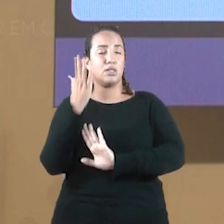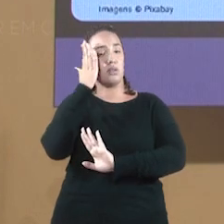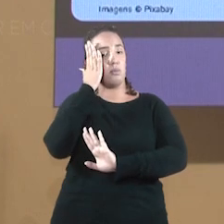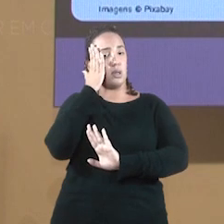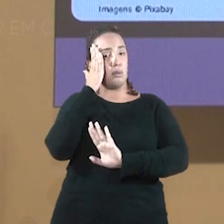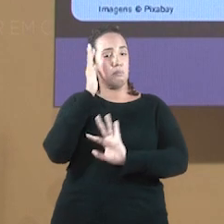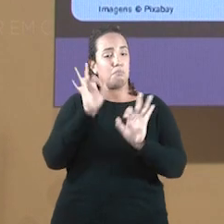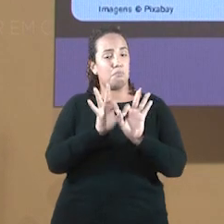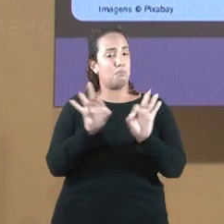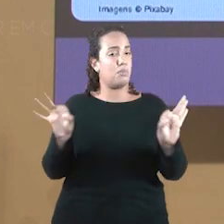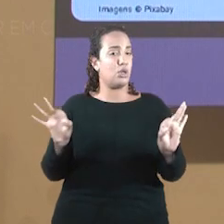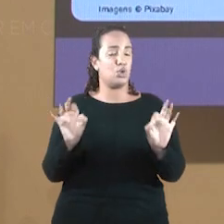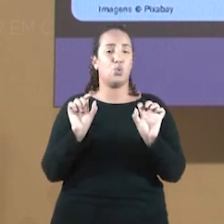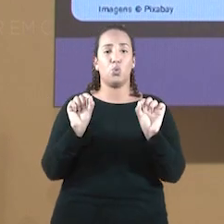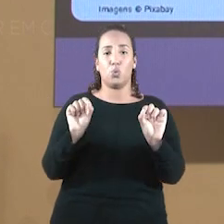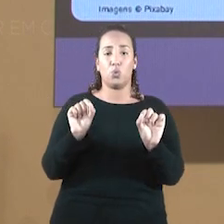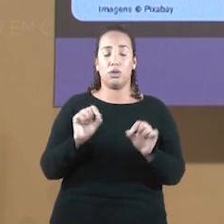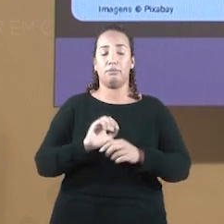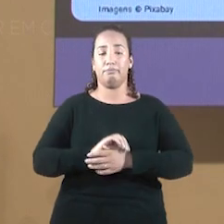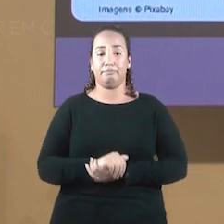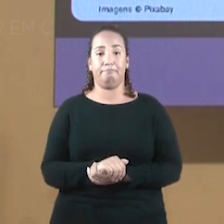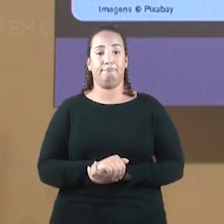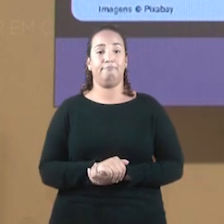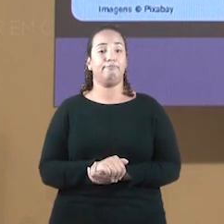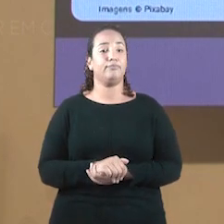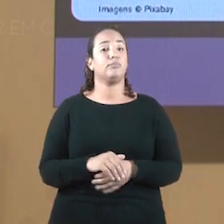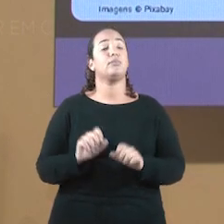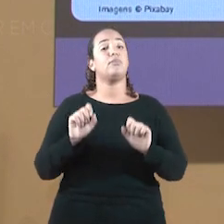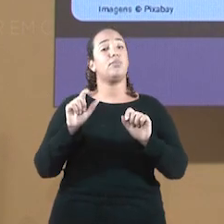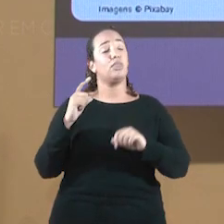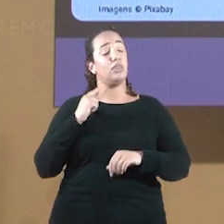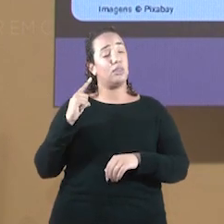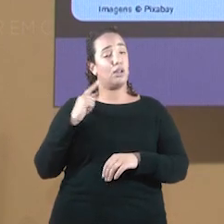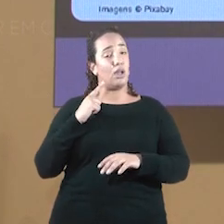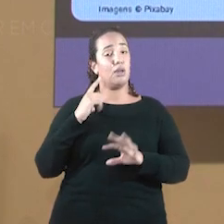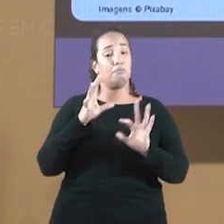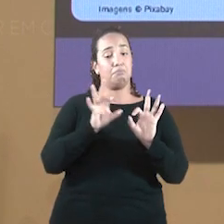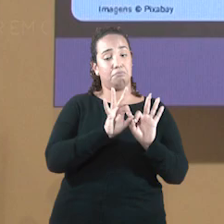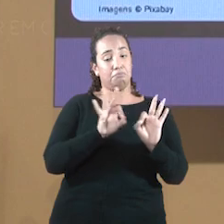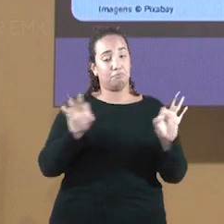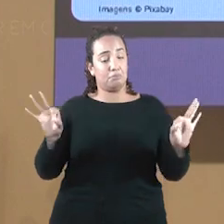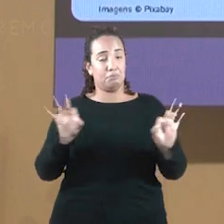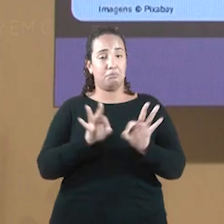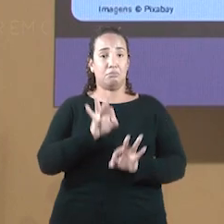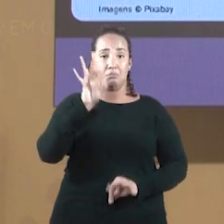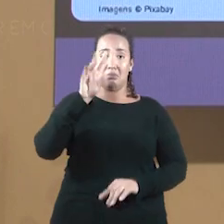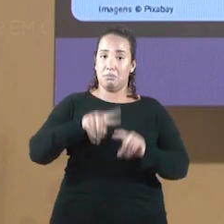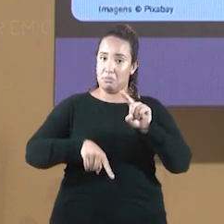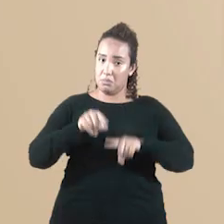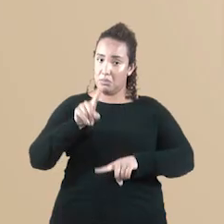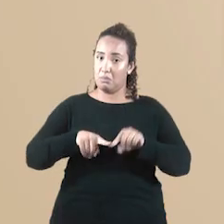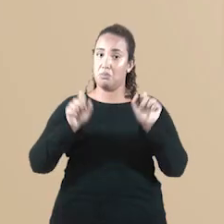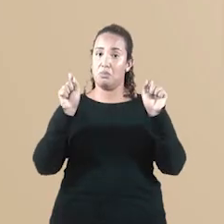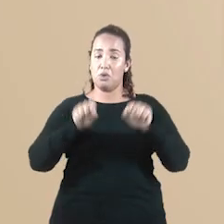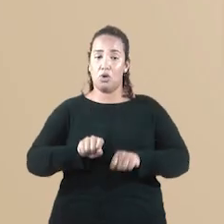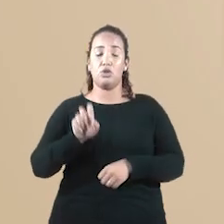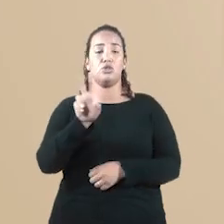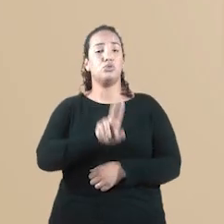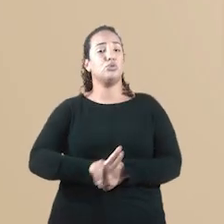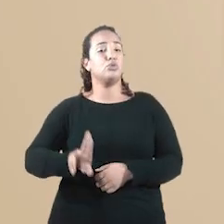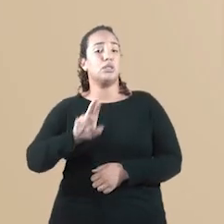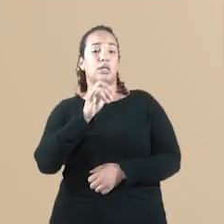medindo. Falando do comprimento, conseguimos medir o tamanho de um objeto, por exemplo.